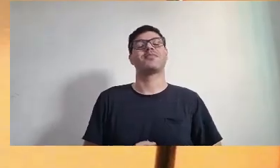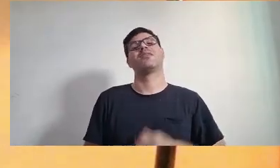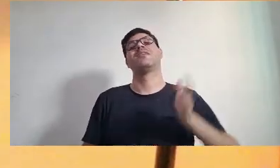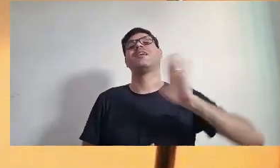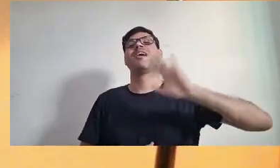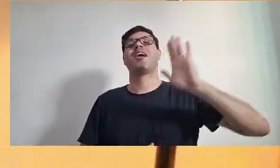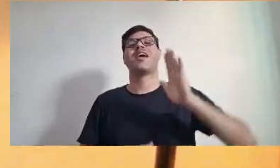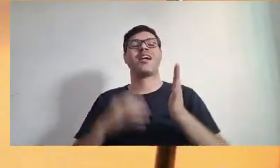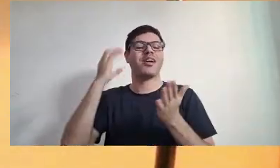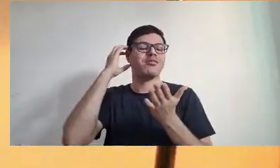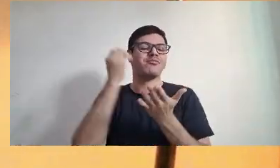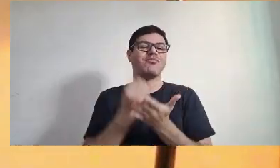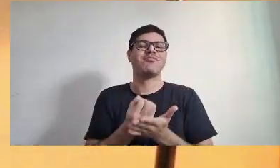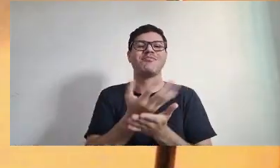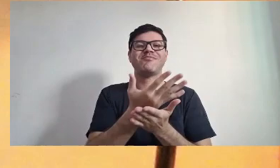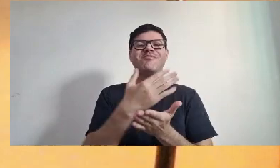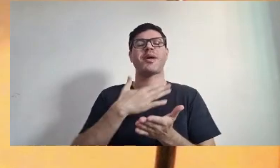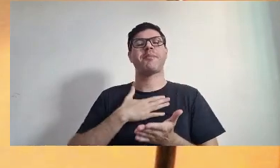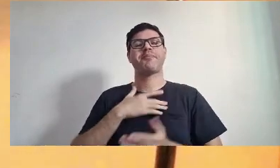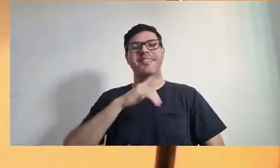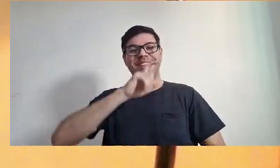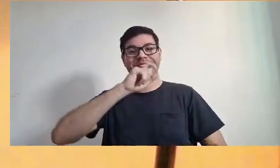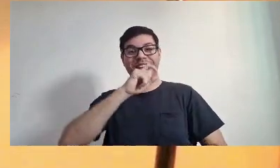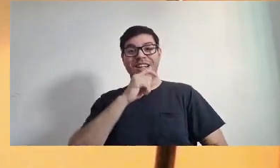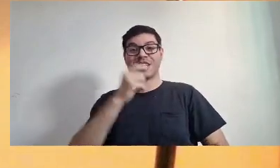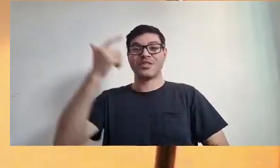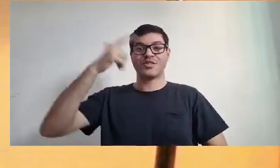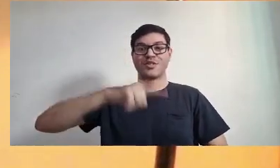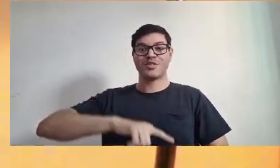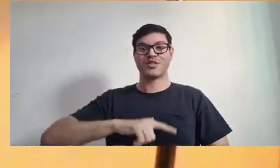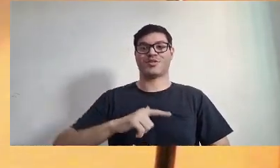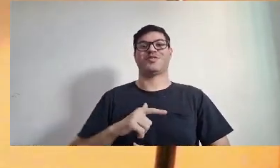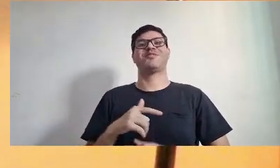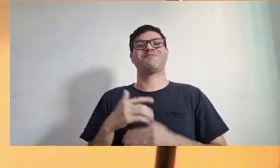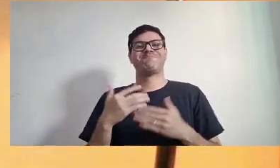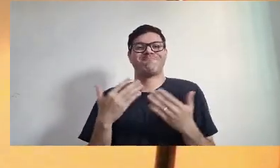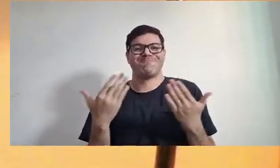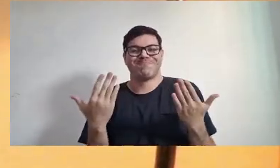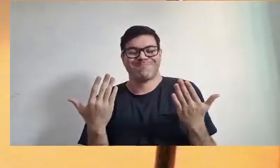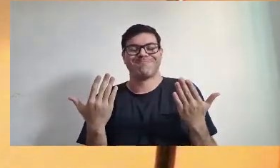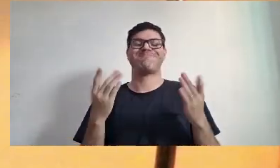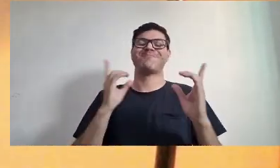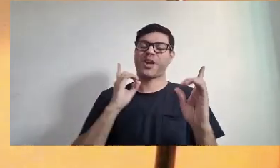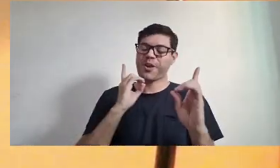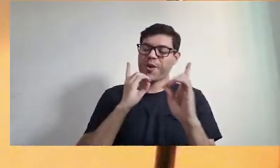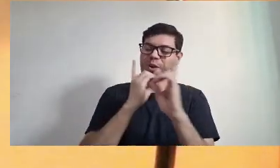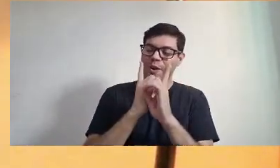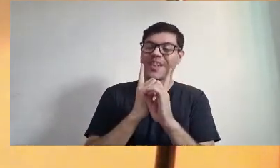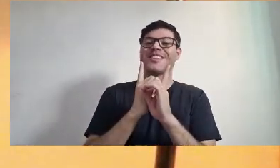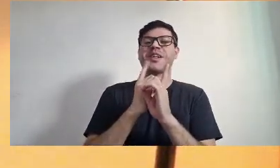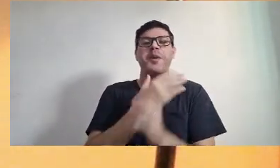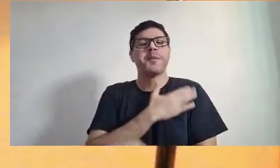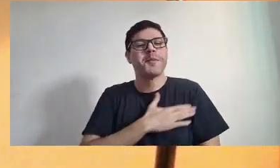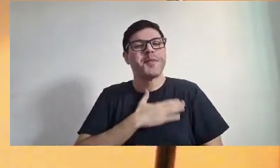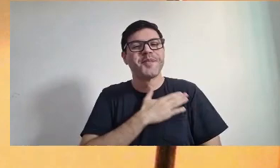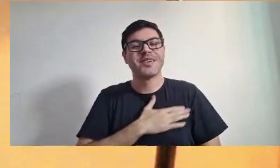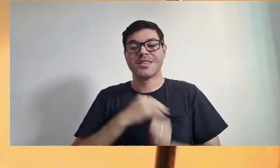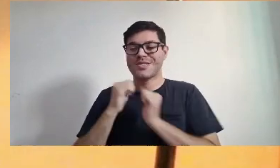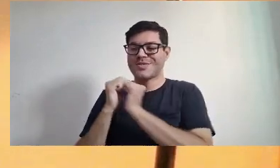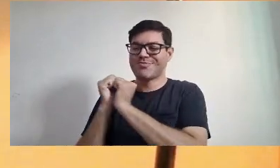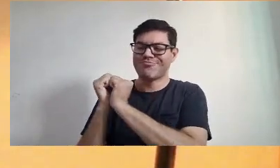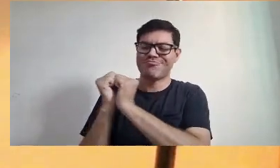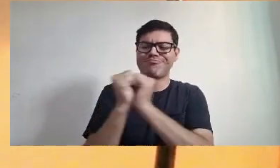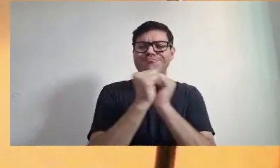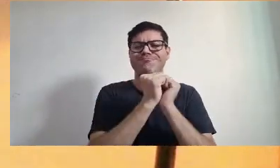Olá, amigos do podcast Minha Araras. Novamente estamos aqui, nos encontrando, com prazer. Muito prazer estar junto, né? Todos nós